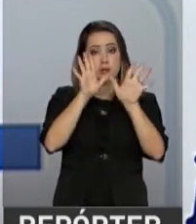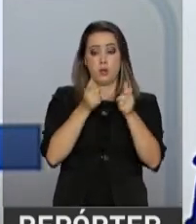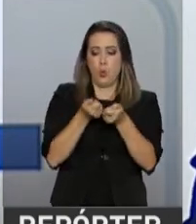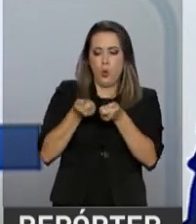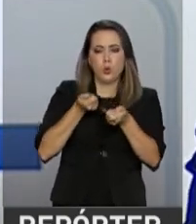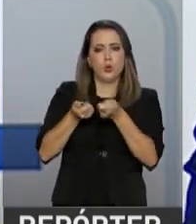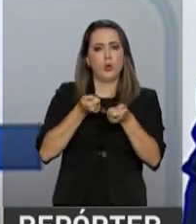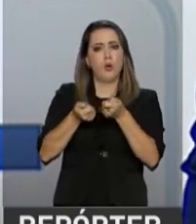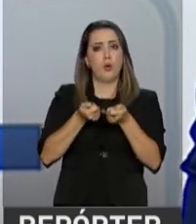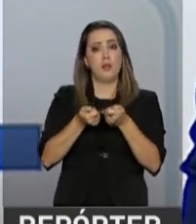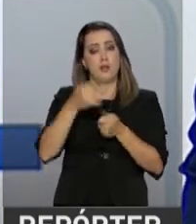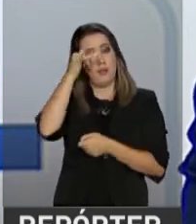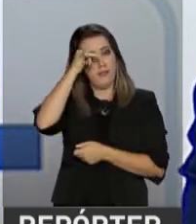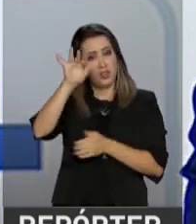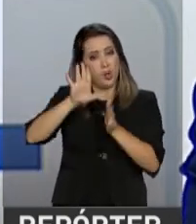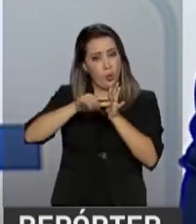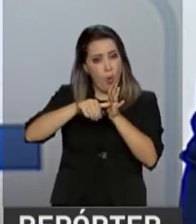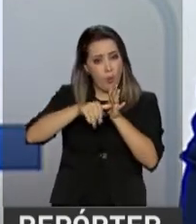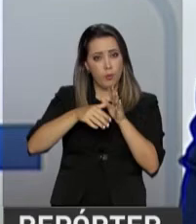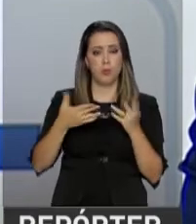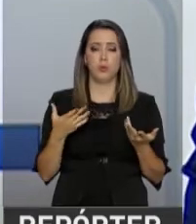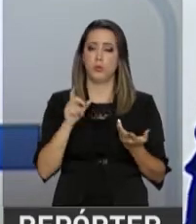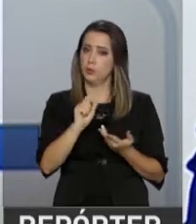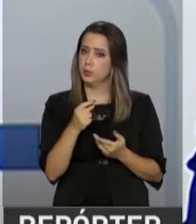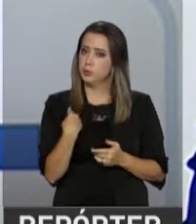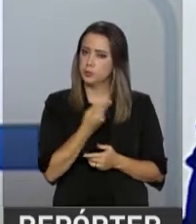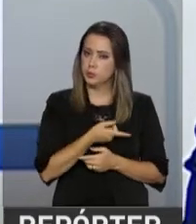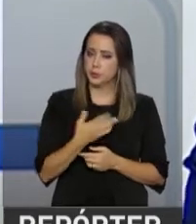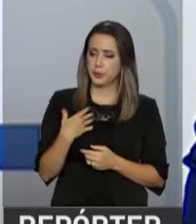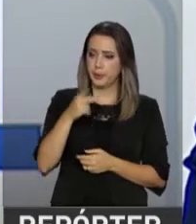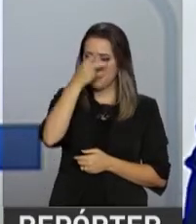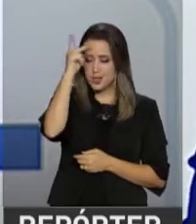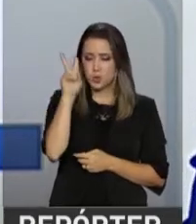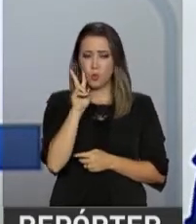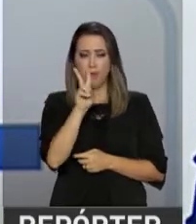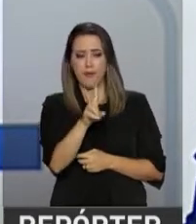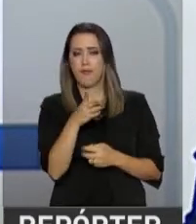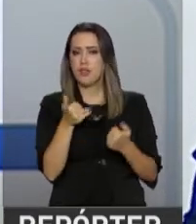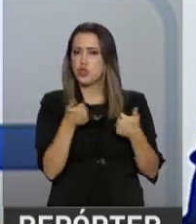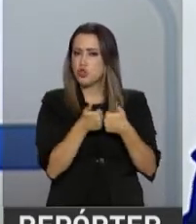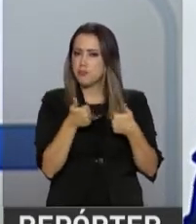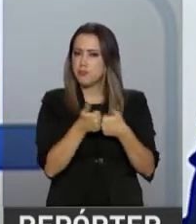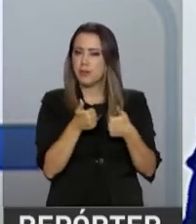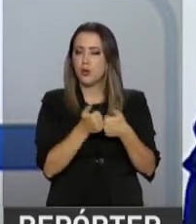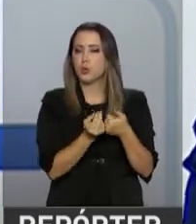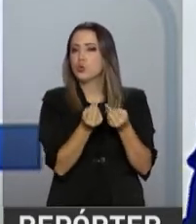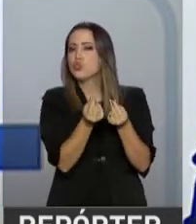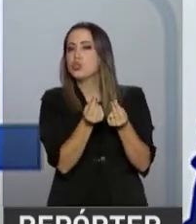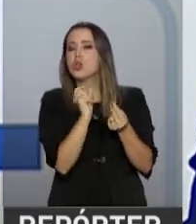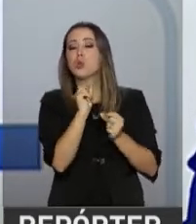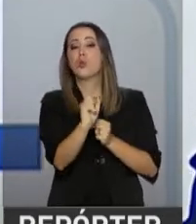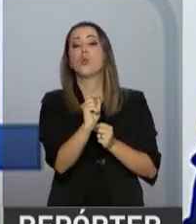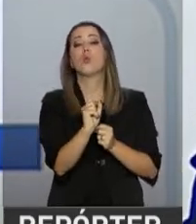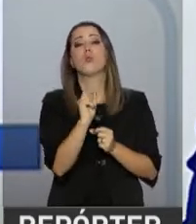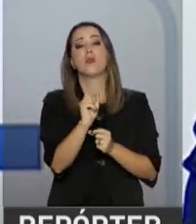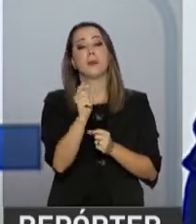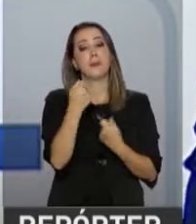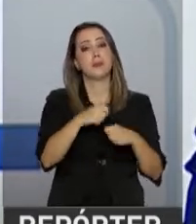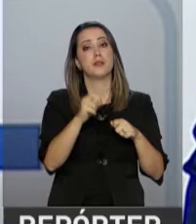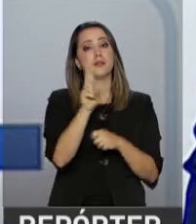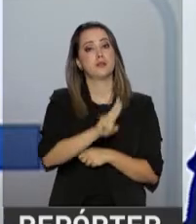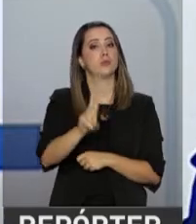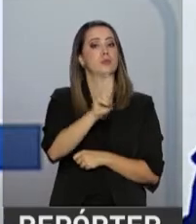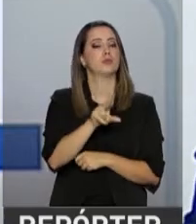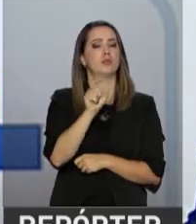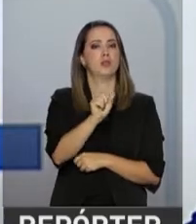corrupção porque o debate do uso do recurso vai estar lá na ponta onde as pessoas sabem exatamente do que está falando é